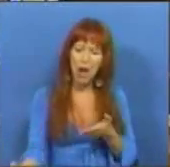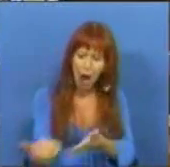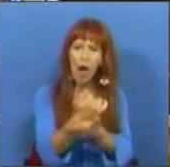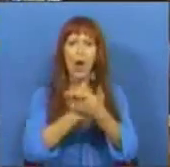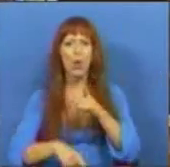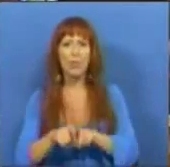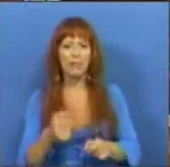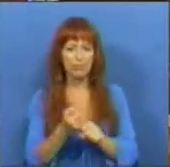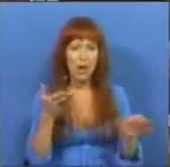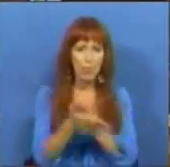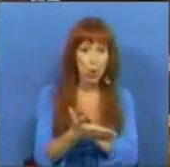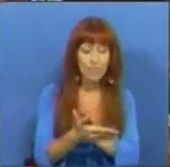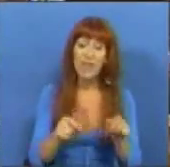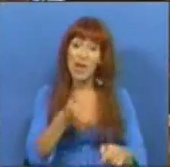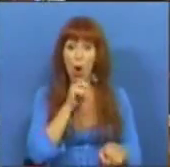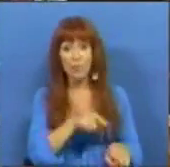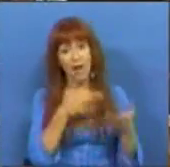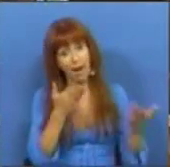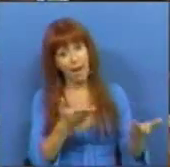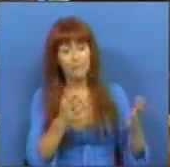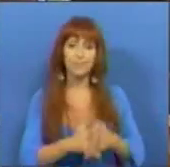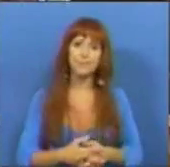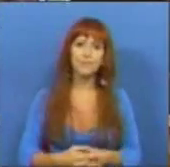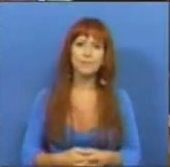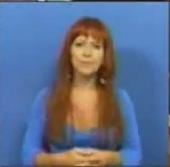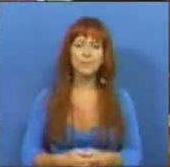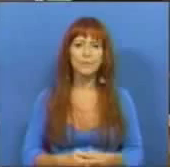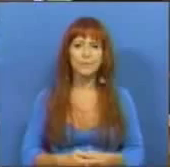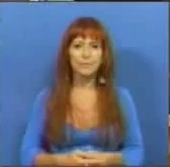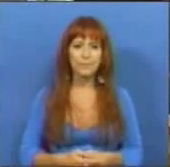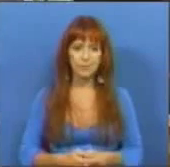recupera emprego. E essa opção é que está aqui.